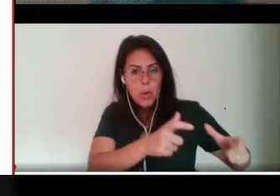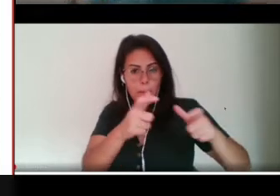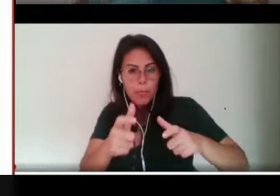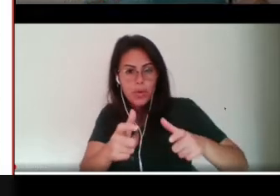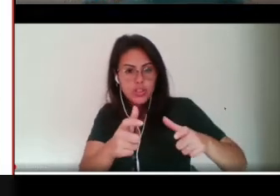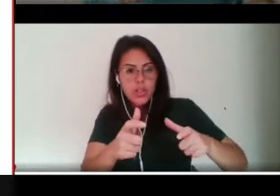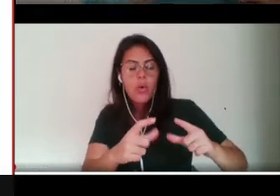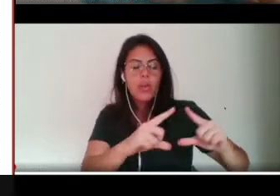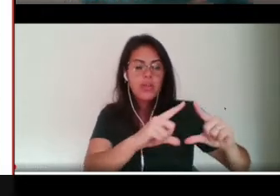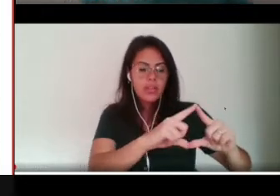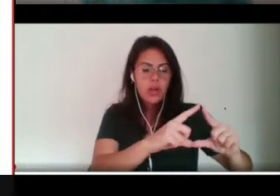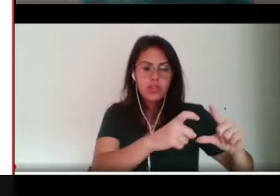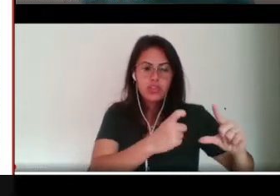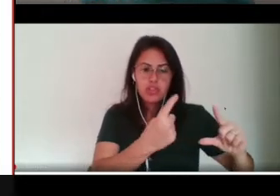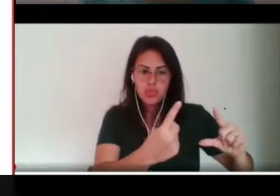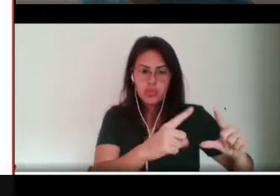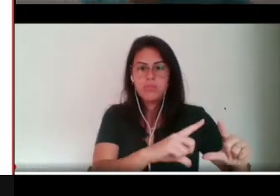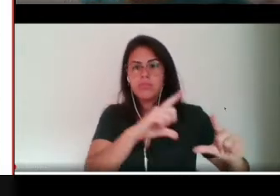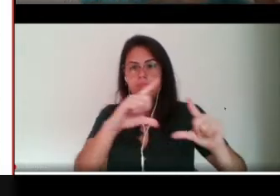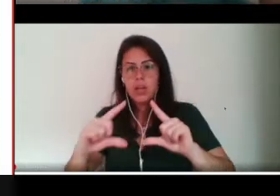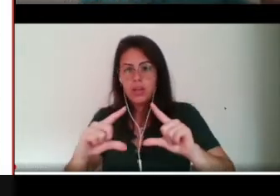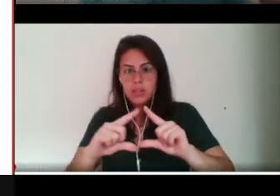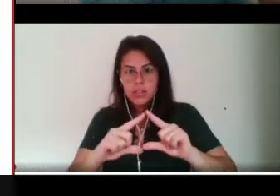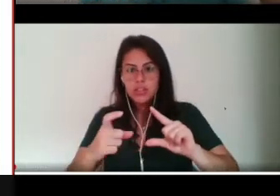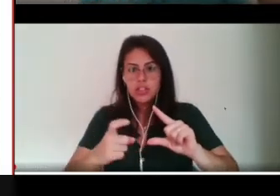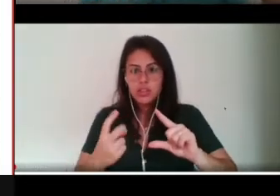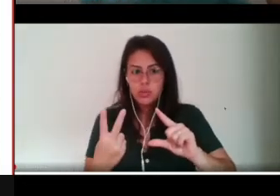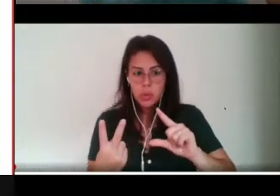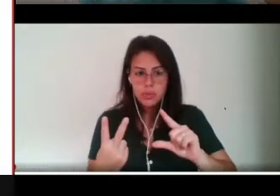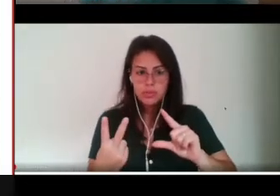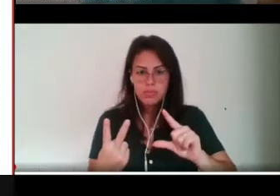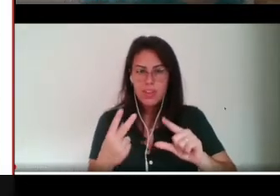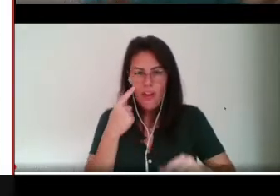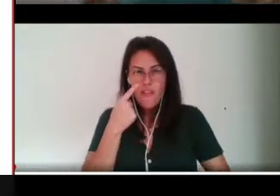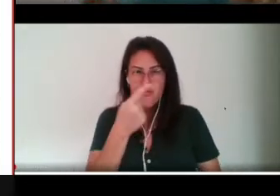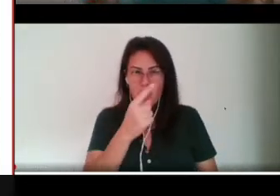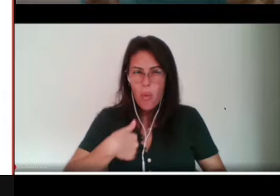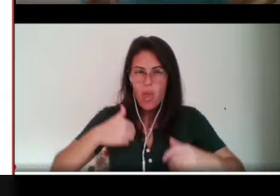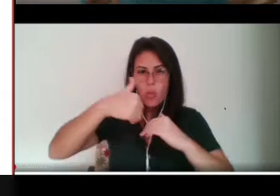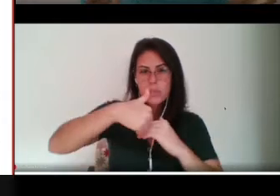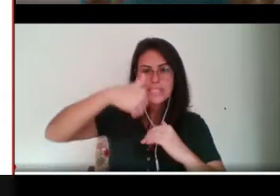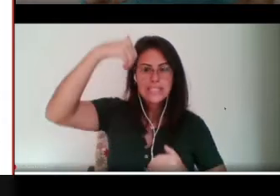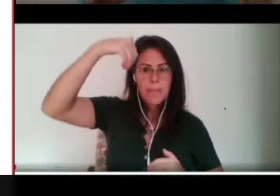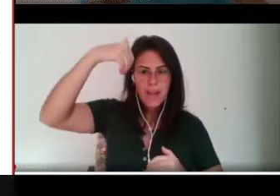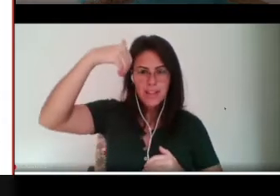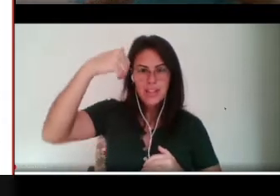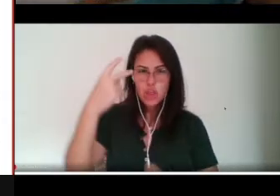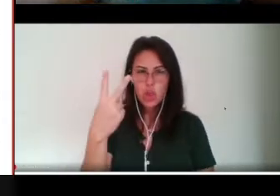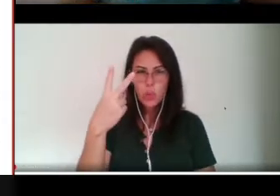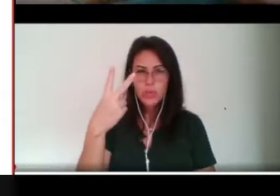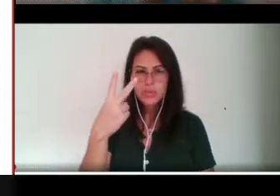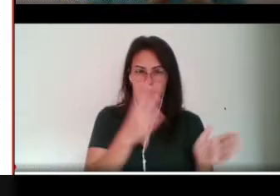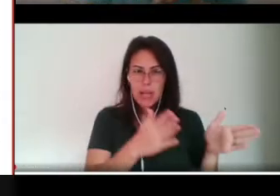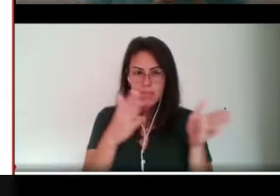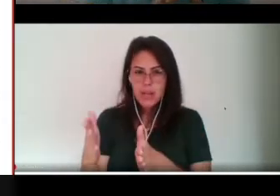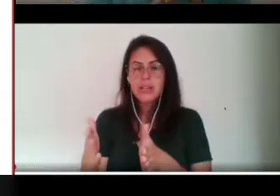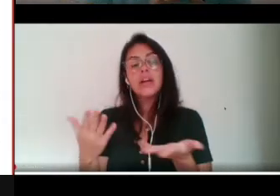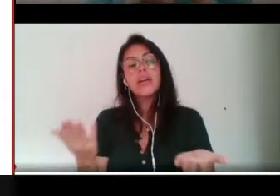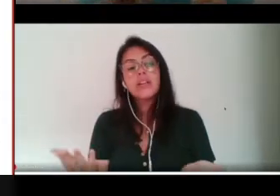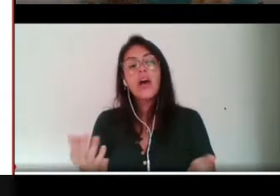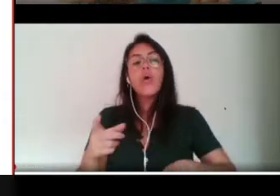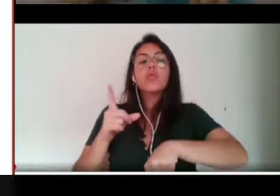Por que eu separei isso em duas partes? Porque no tempo T1 até 4 segundos, ele parte